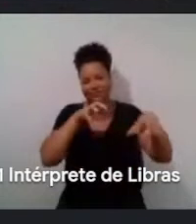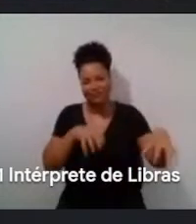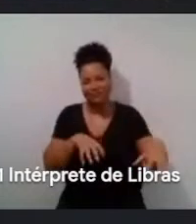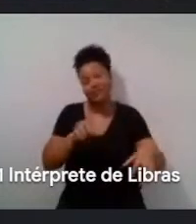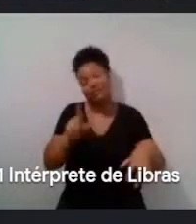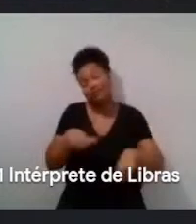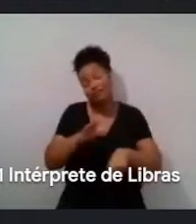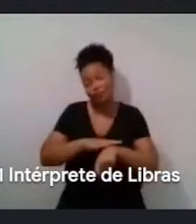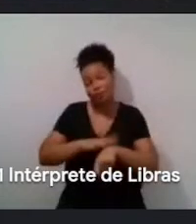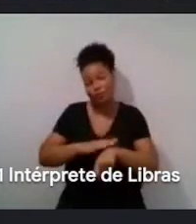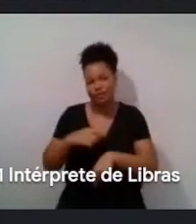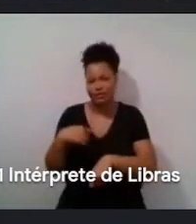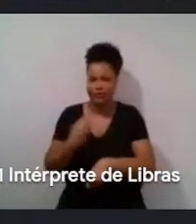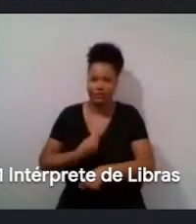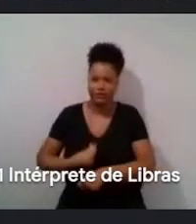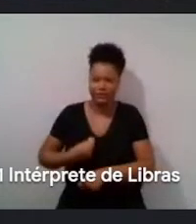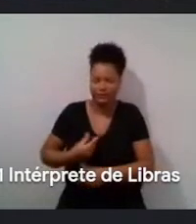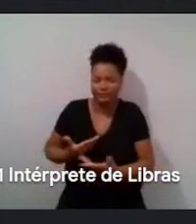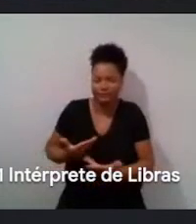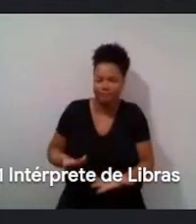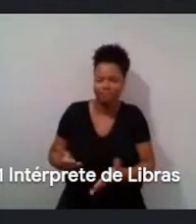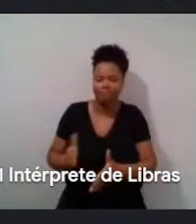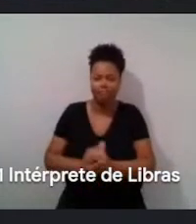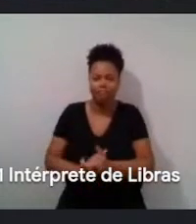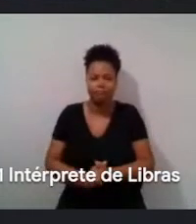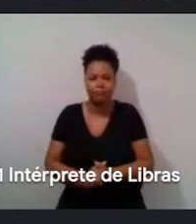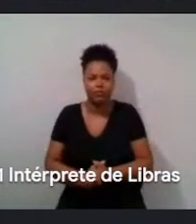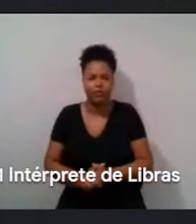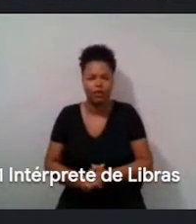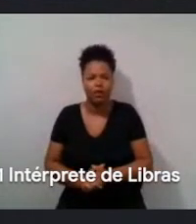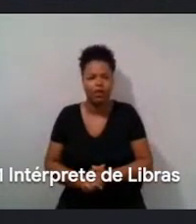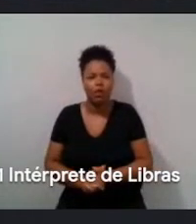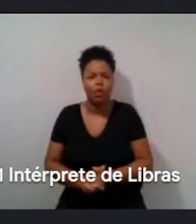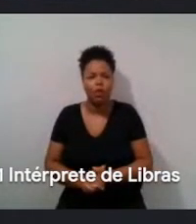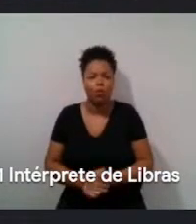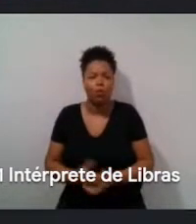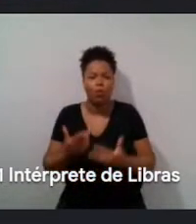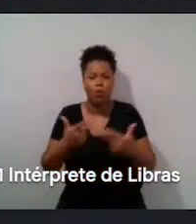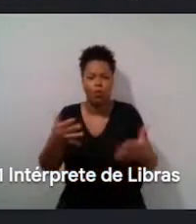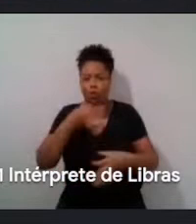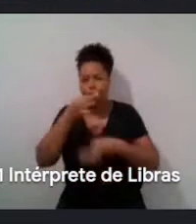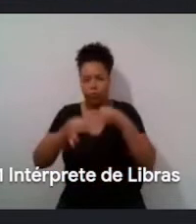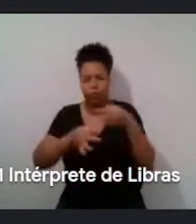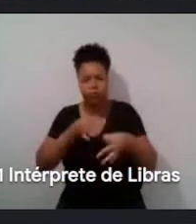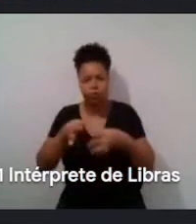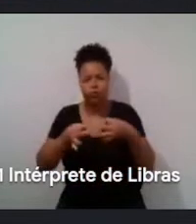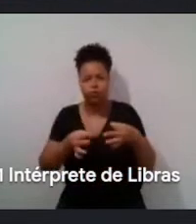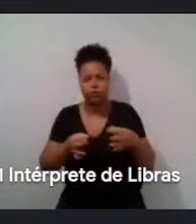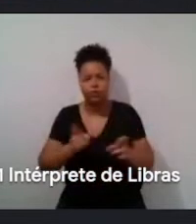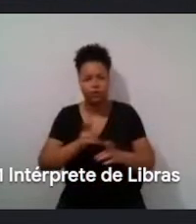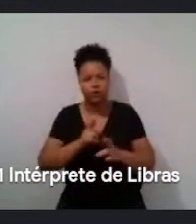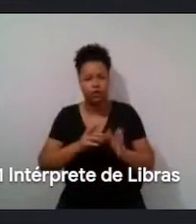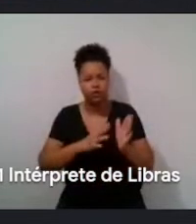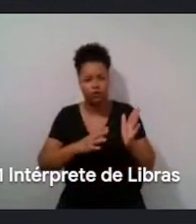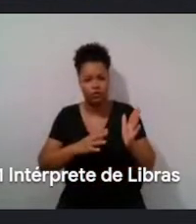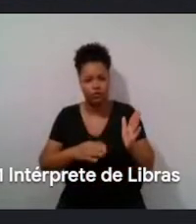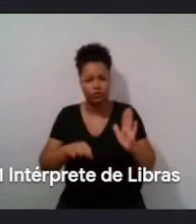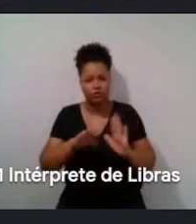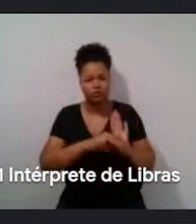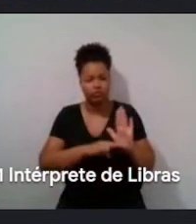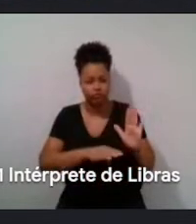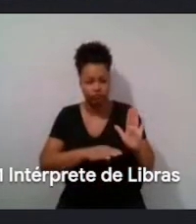vivendo. Então, alguma divergência em relação ao minuto? Eu vou proclamar o resultado